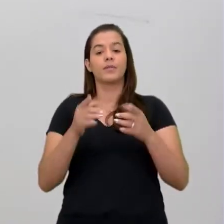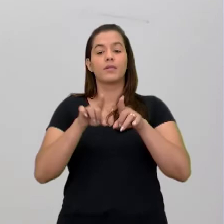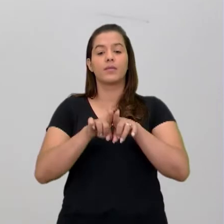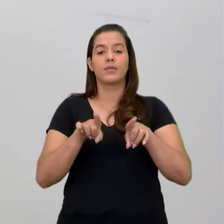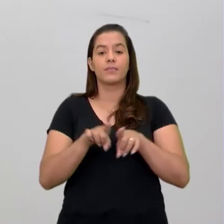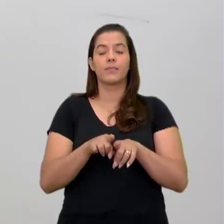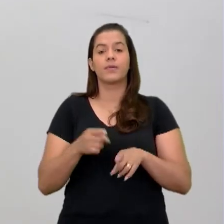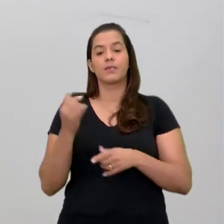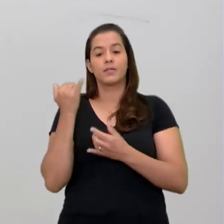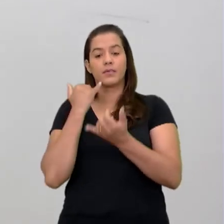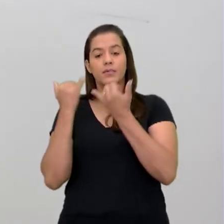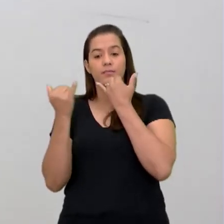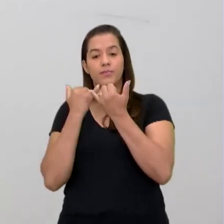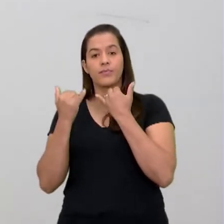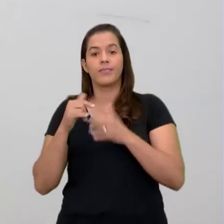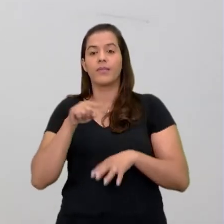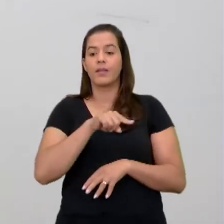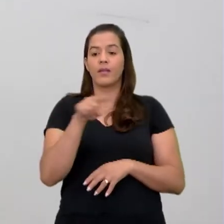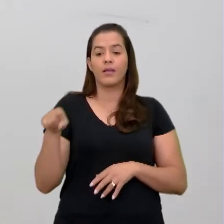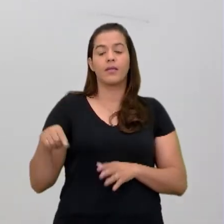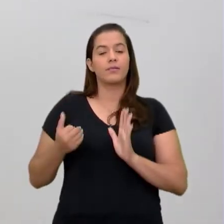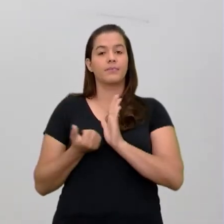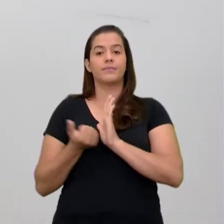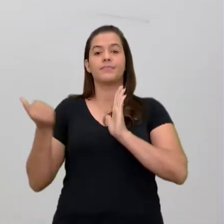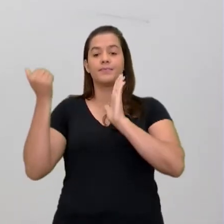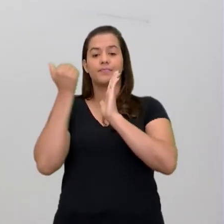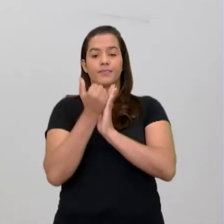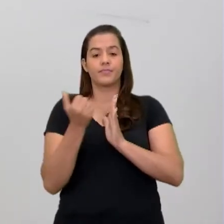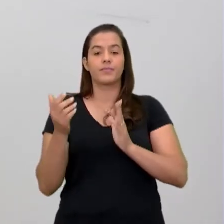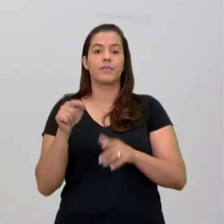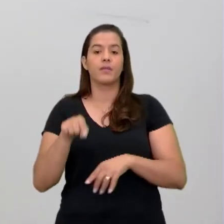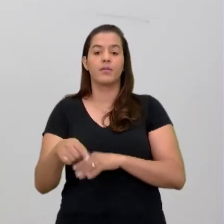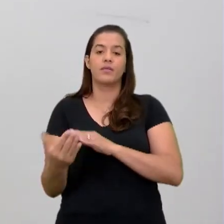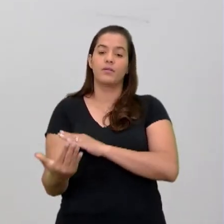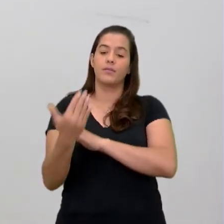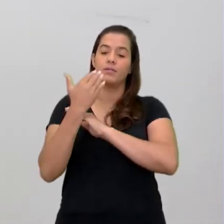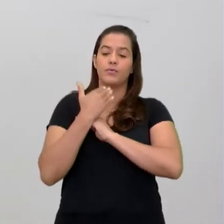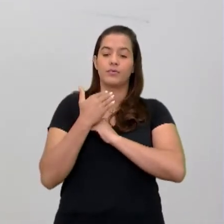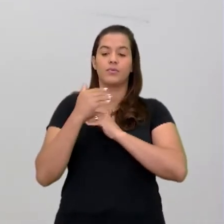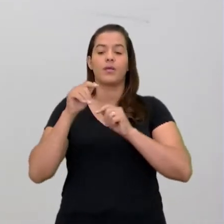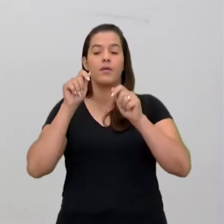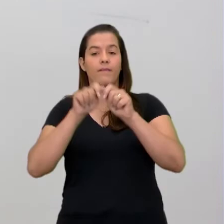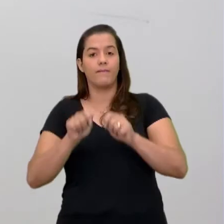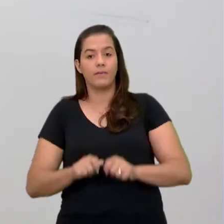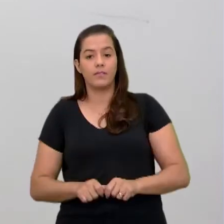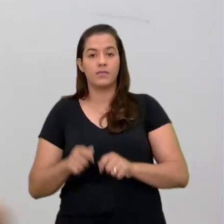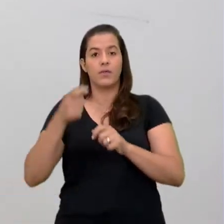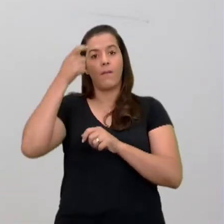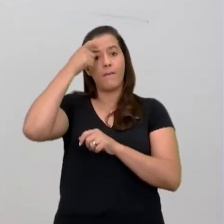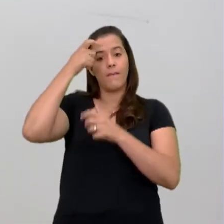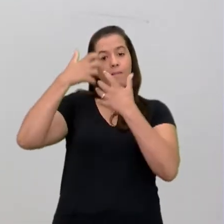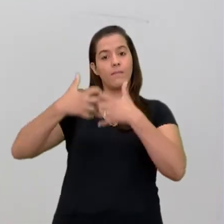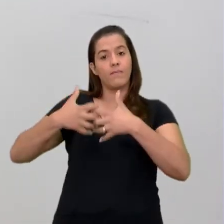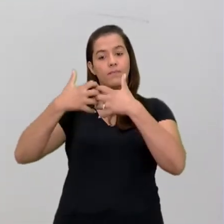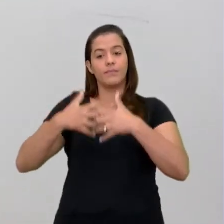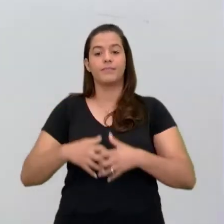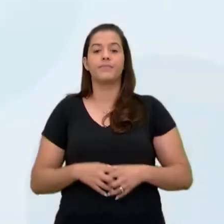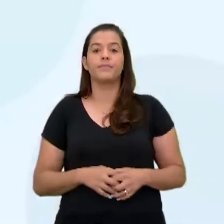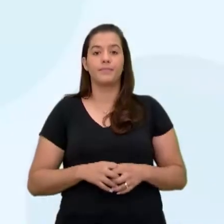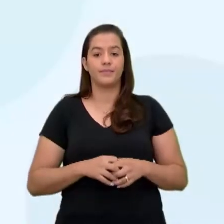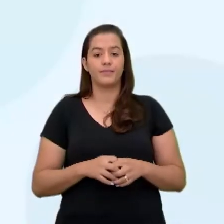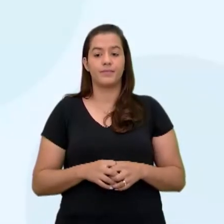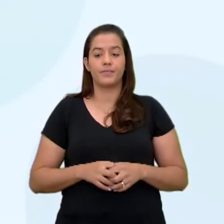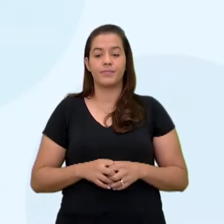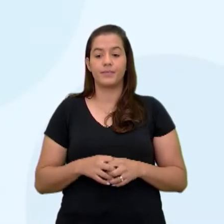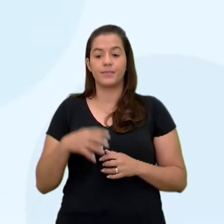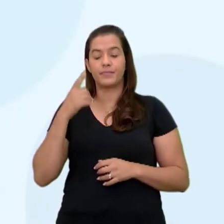informações passam a ter a funcionalidade de me ajudar a construir um mapa mental. Vamos voltar para o LED. Corre